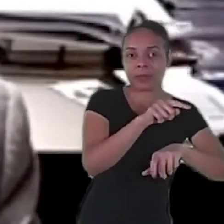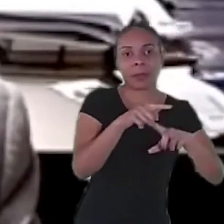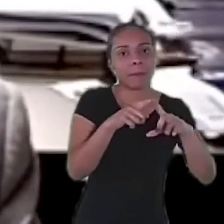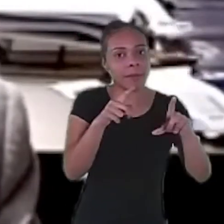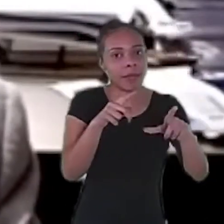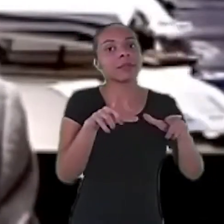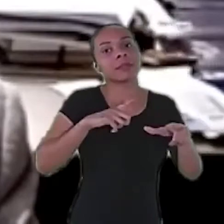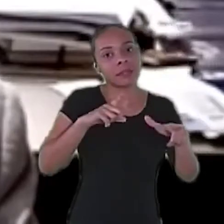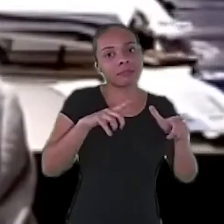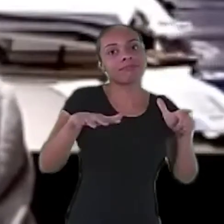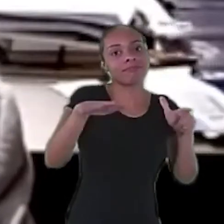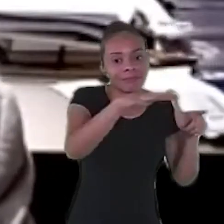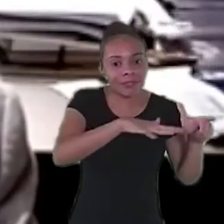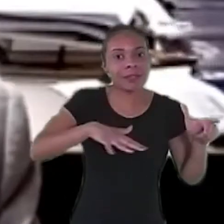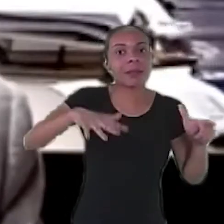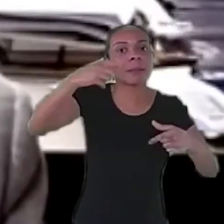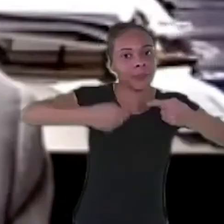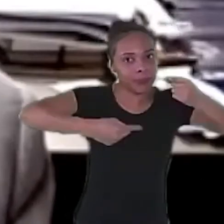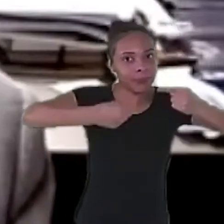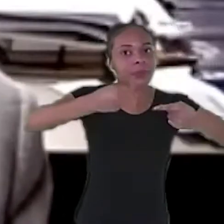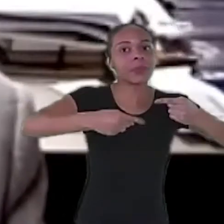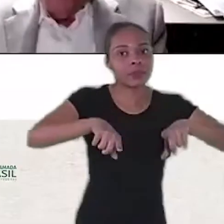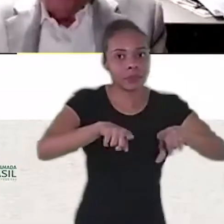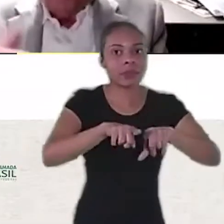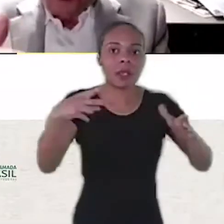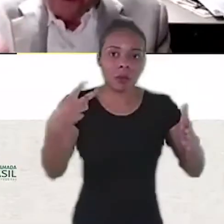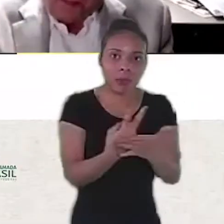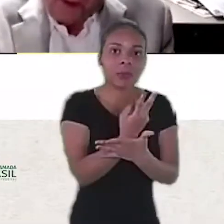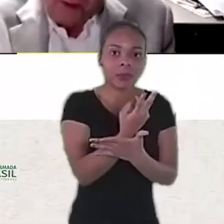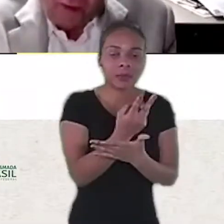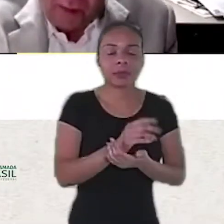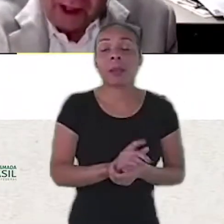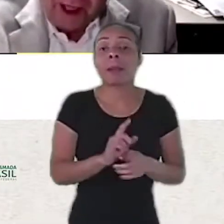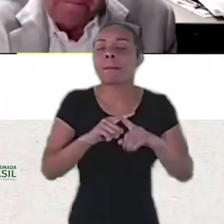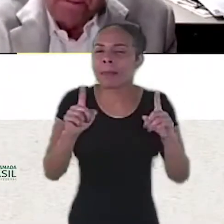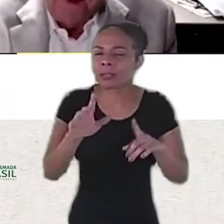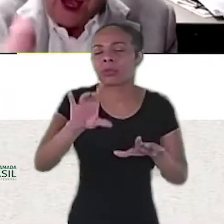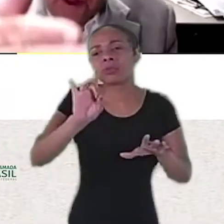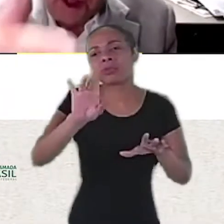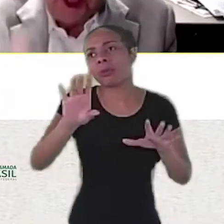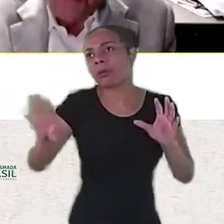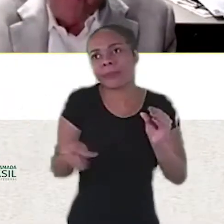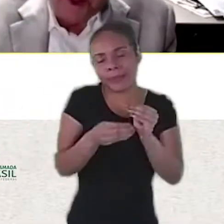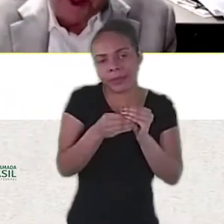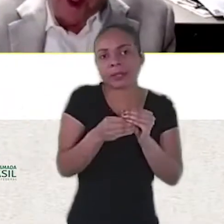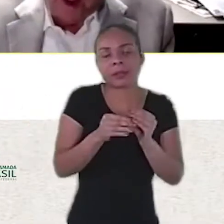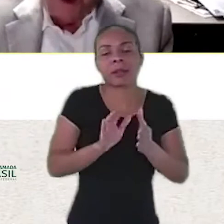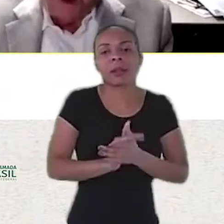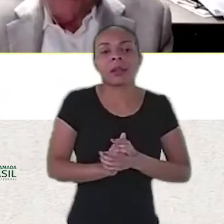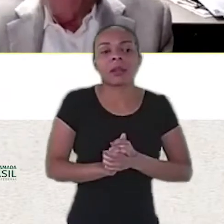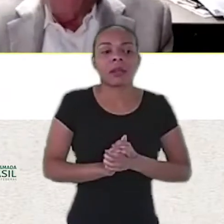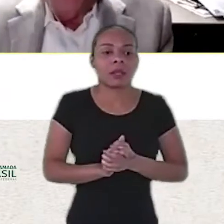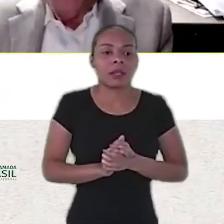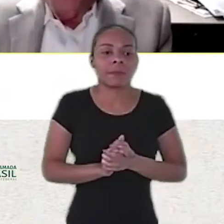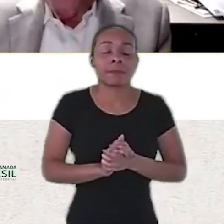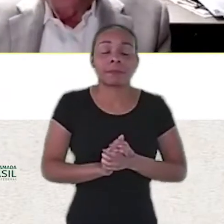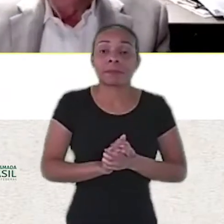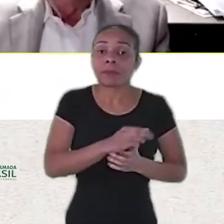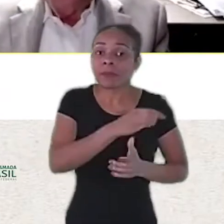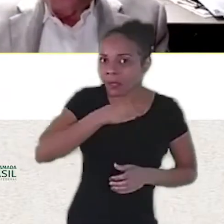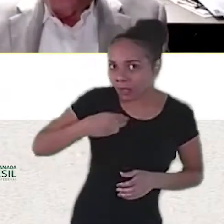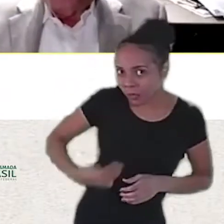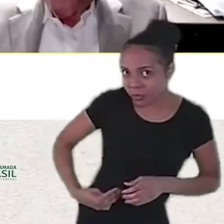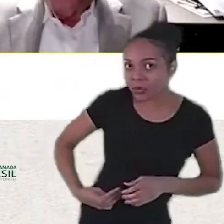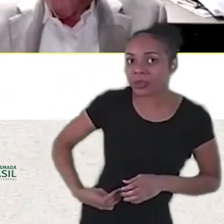geopolítica mundial que vai acontecer. Barreto. Agora, a China, só para completar, a China, a Academia de Ciências